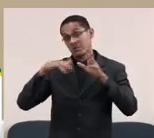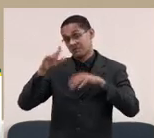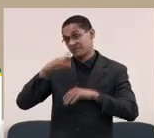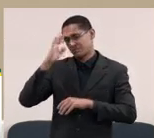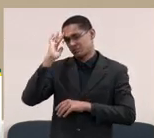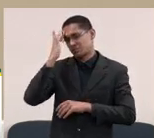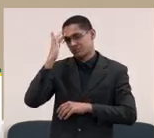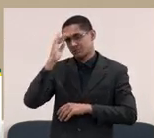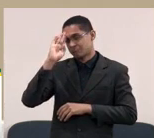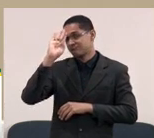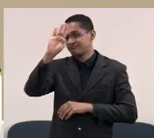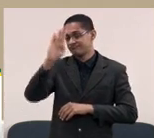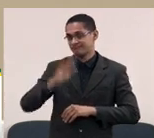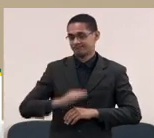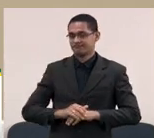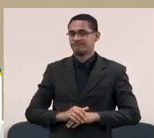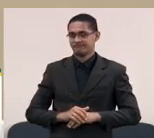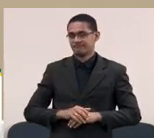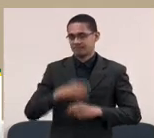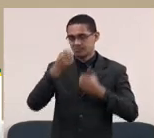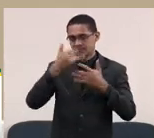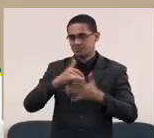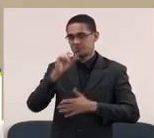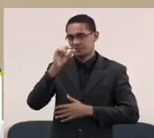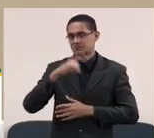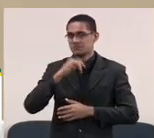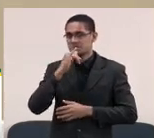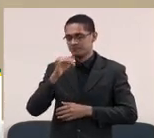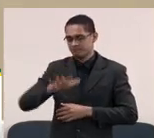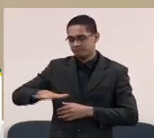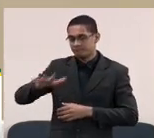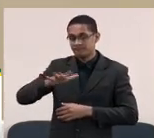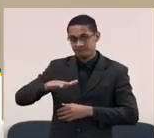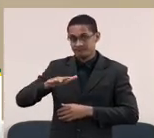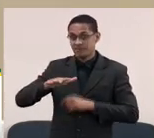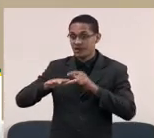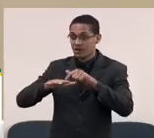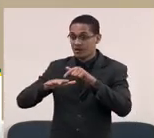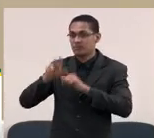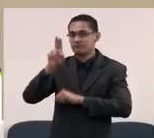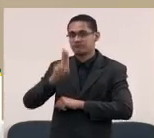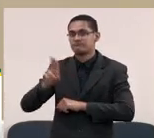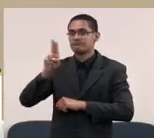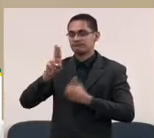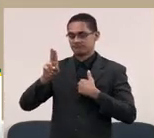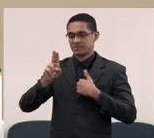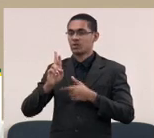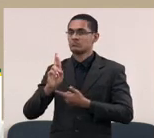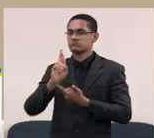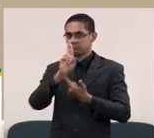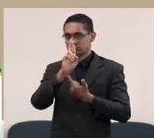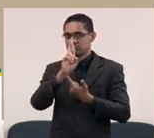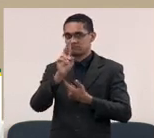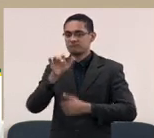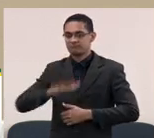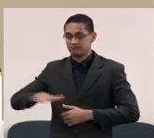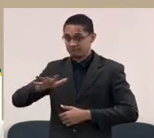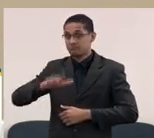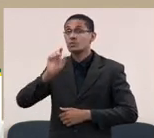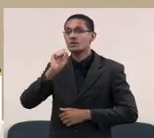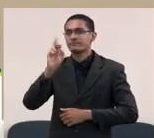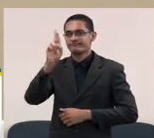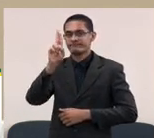inevitável, e falando um pouco pelo ambiente da universidade que eu represento hoje. Acho que uma pergunta